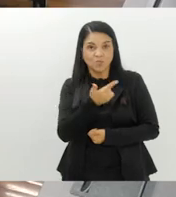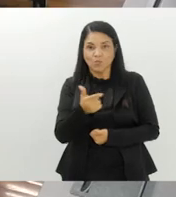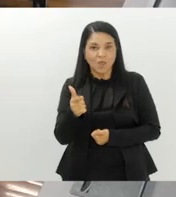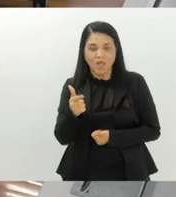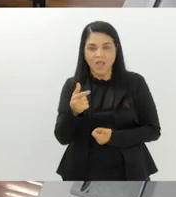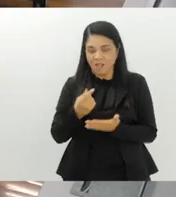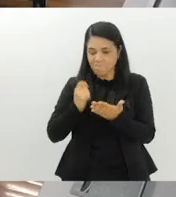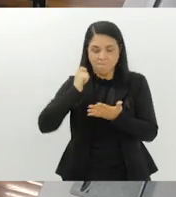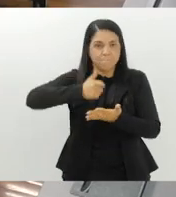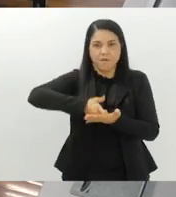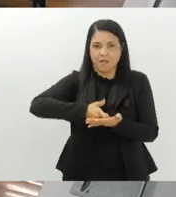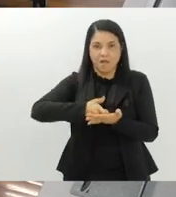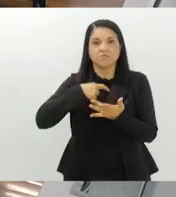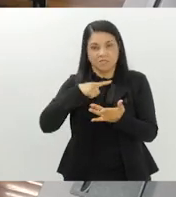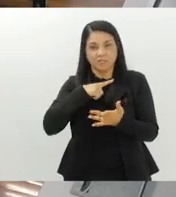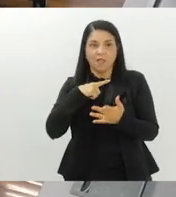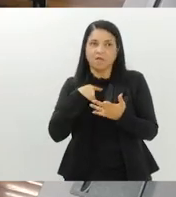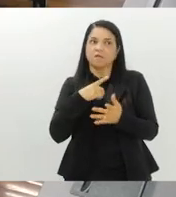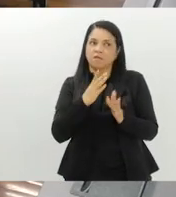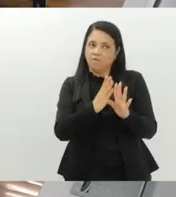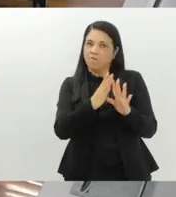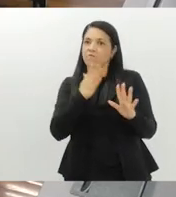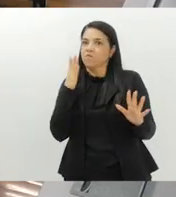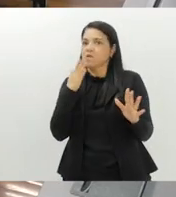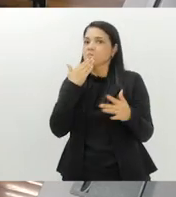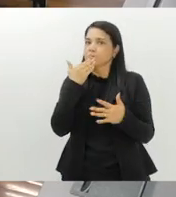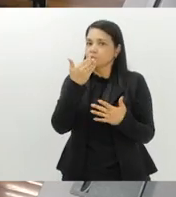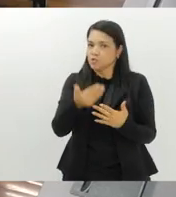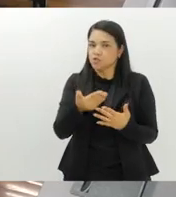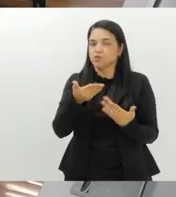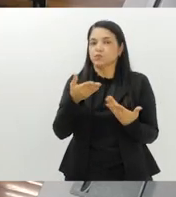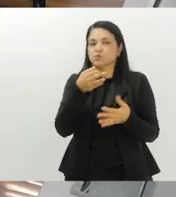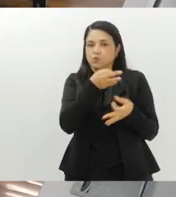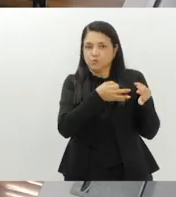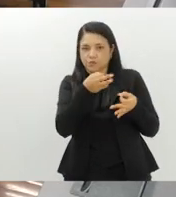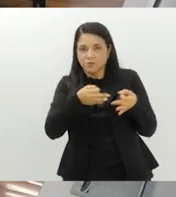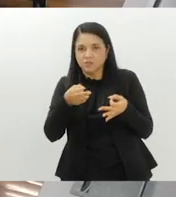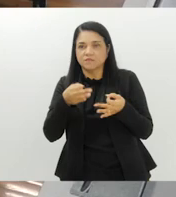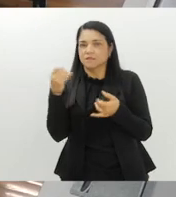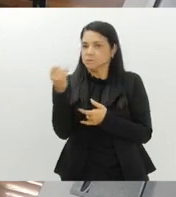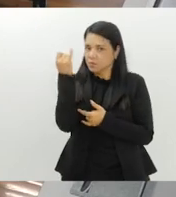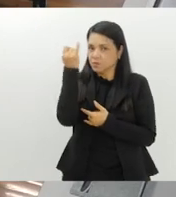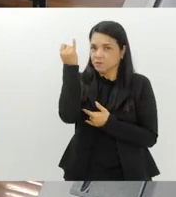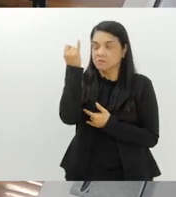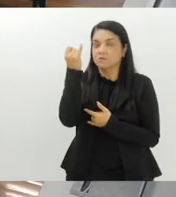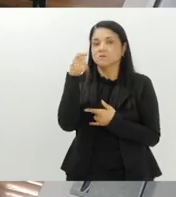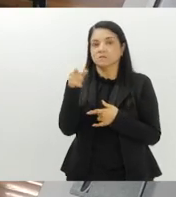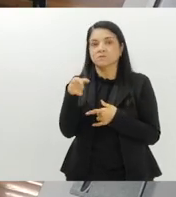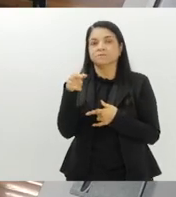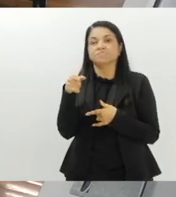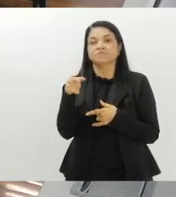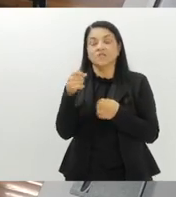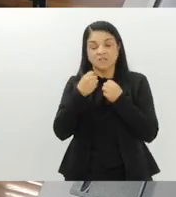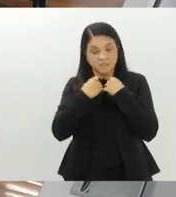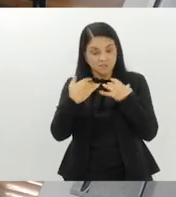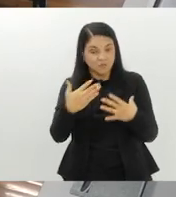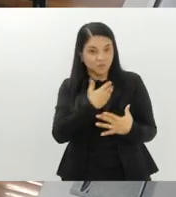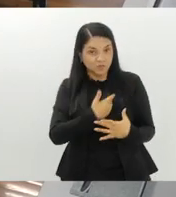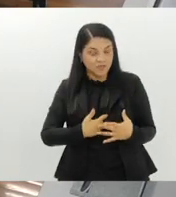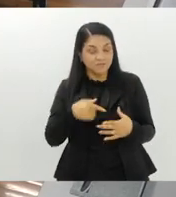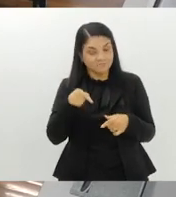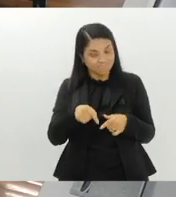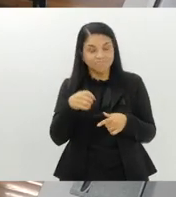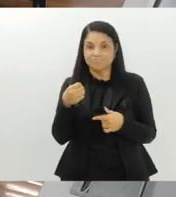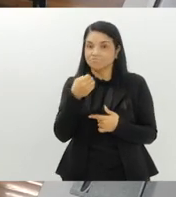ter uma fila de pedidos e tal, e justificativa, e relevância, mas muito importante, essas audiências servem para isso